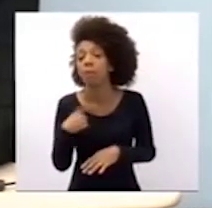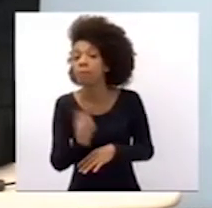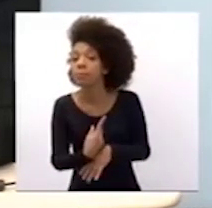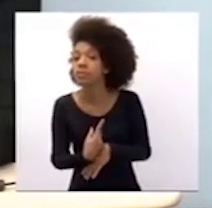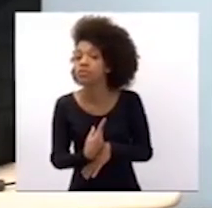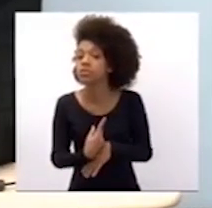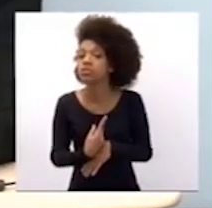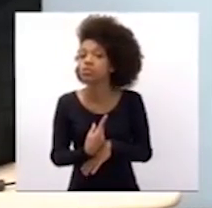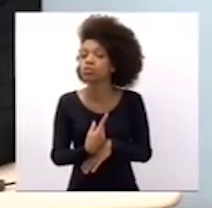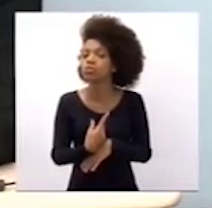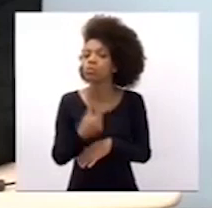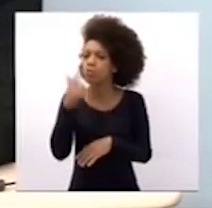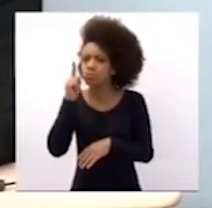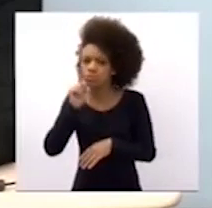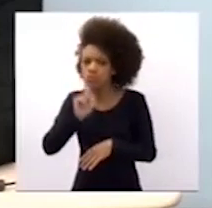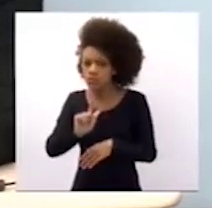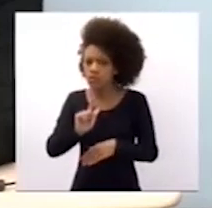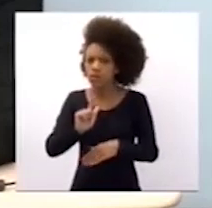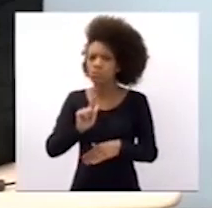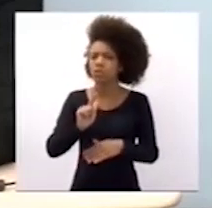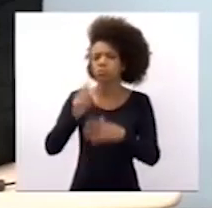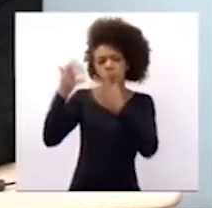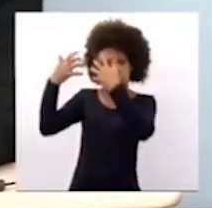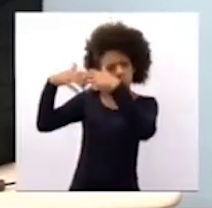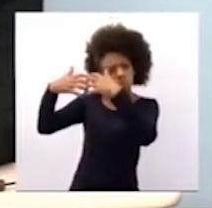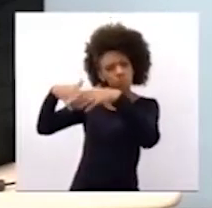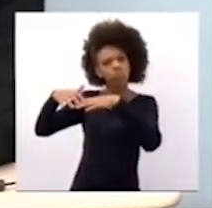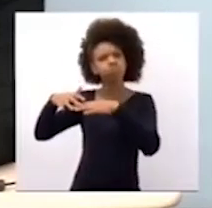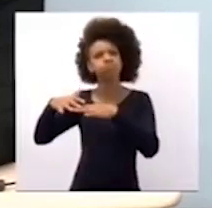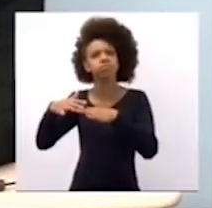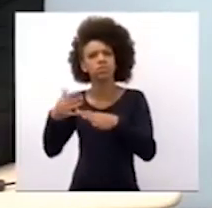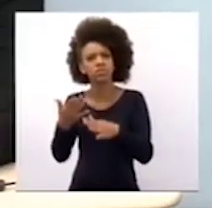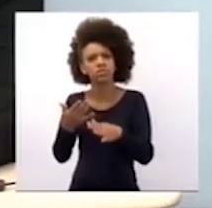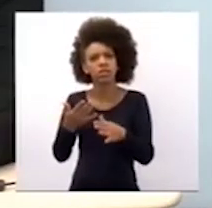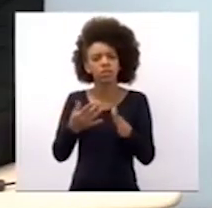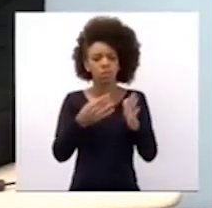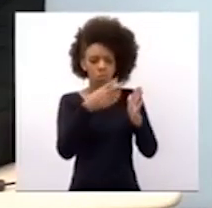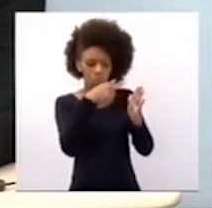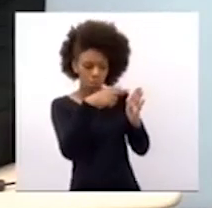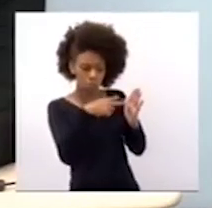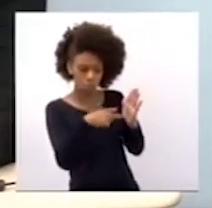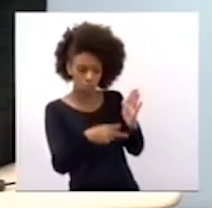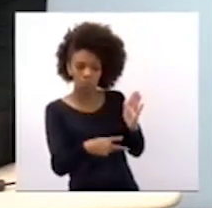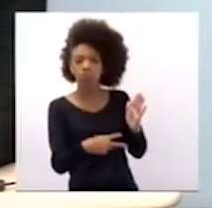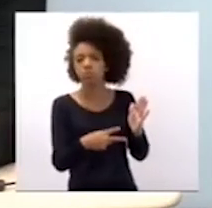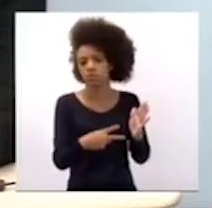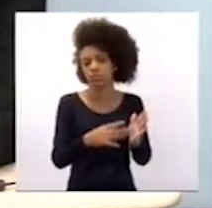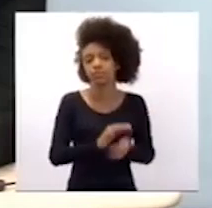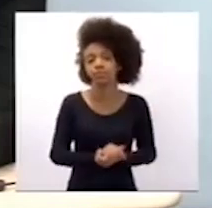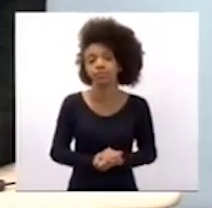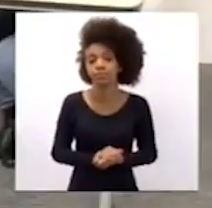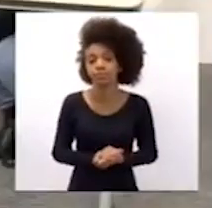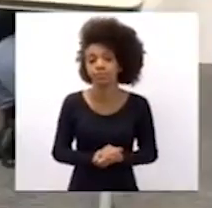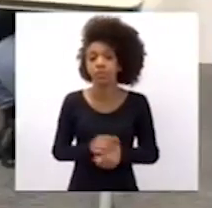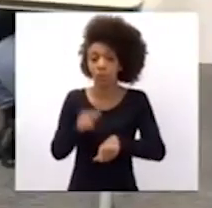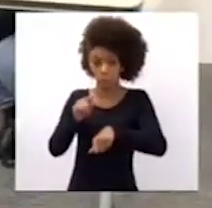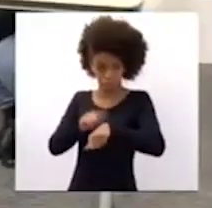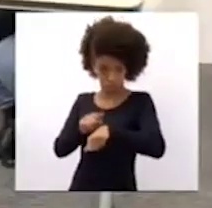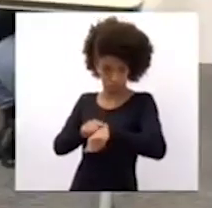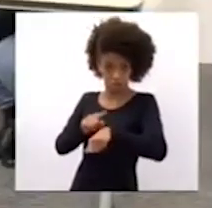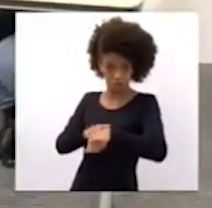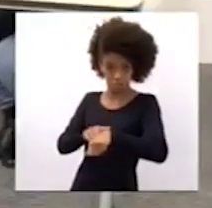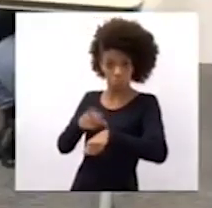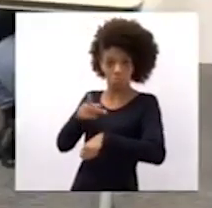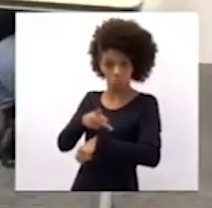nessa formação, fazer uma visitação desse diário de bordo. Então, vamos dar o tempo para o professor